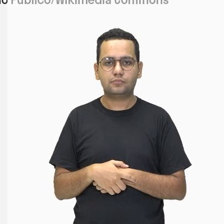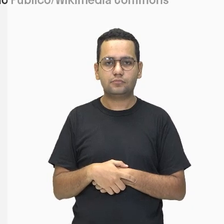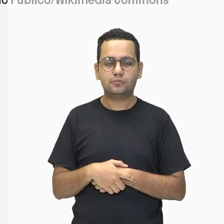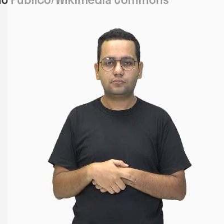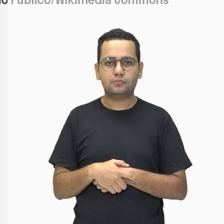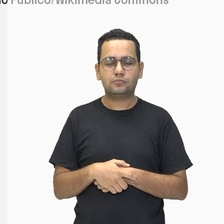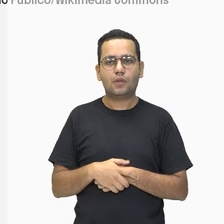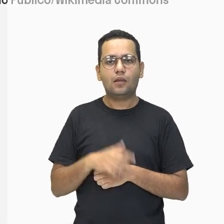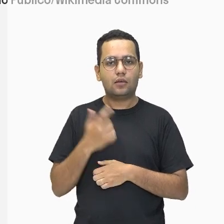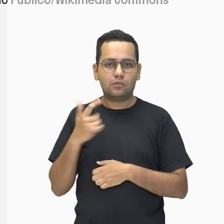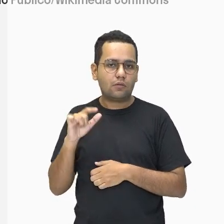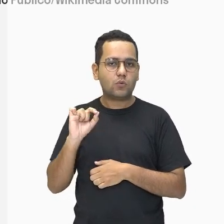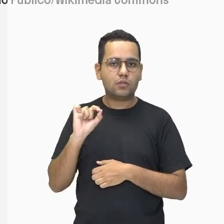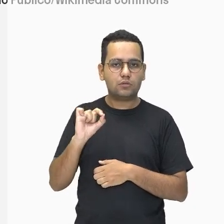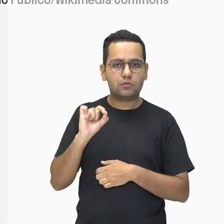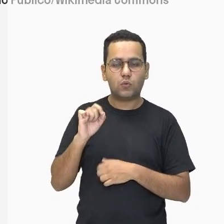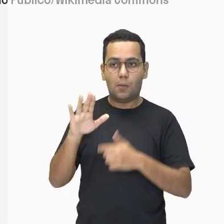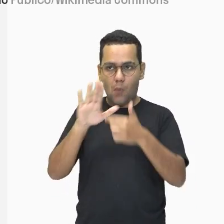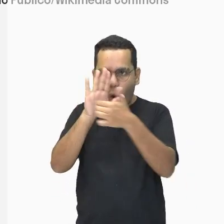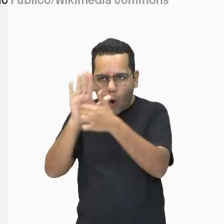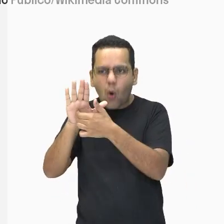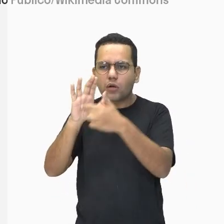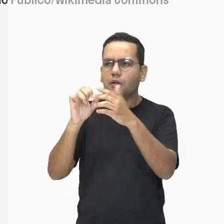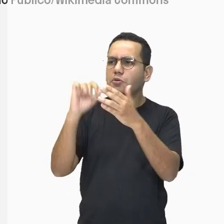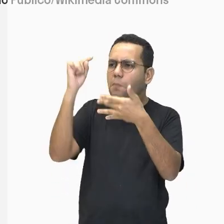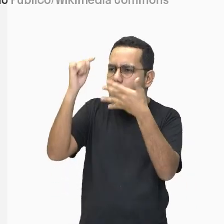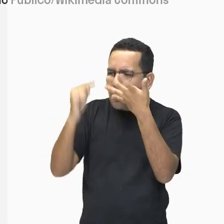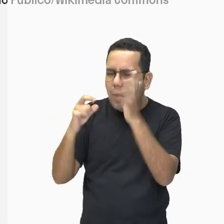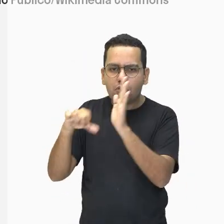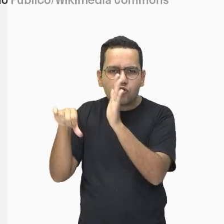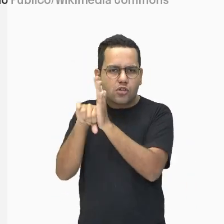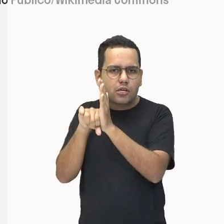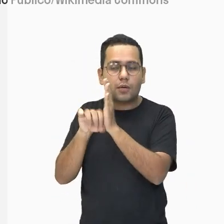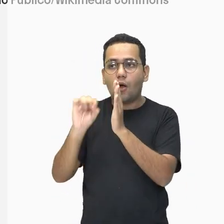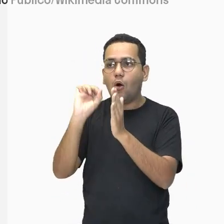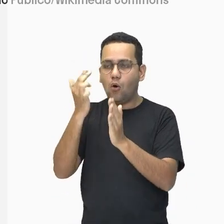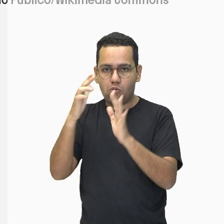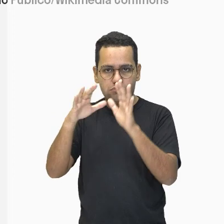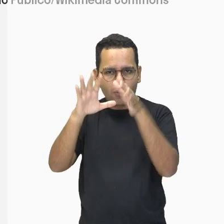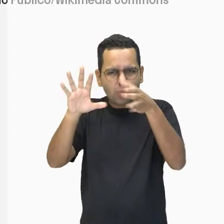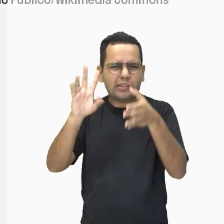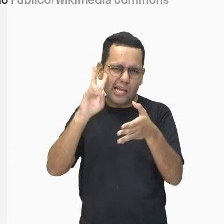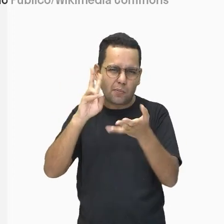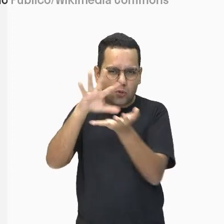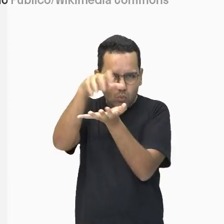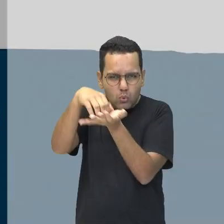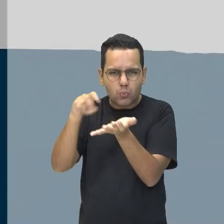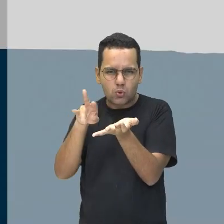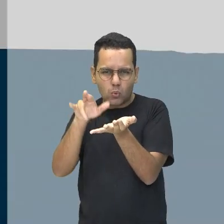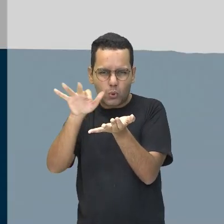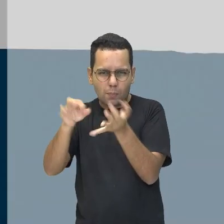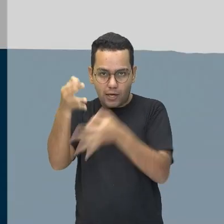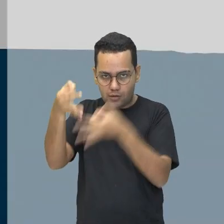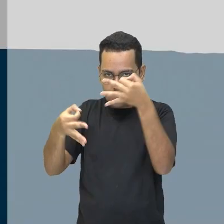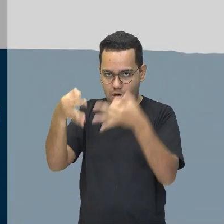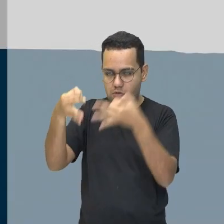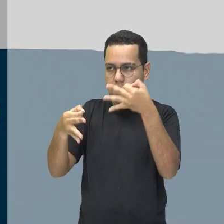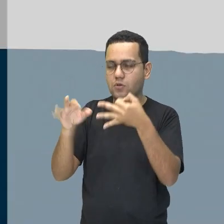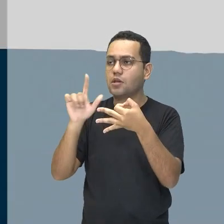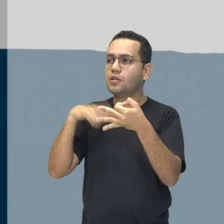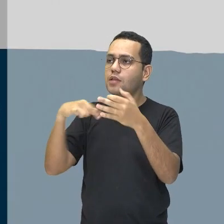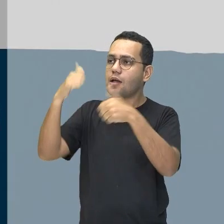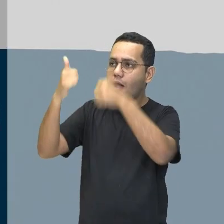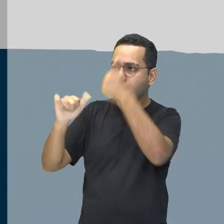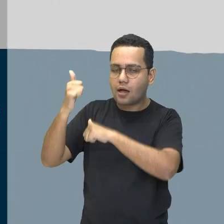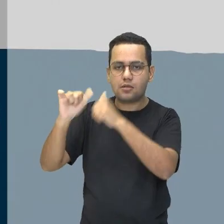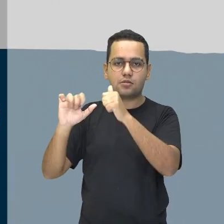ritual de ter os seus crimes expostos e, consequentemente, a condenação no Tribunal de Nuremberg. Vamos adiante agora, para a